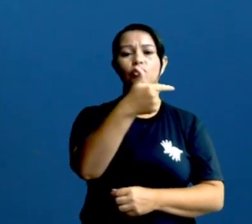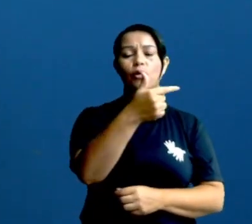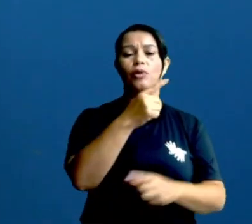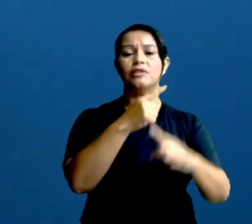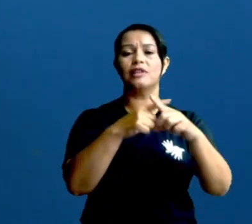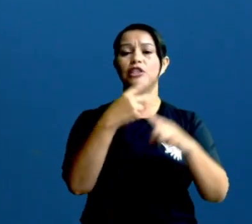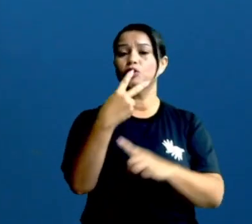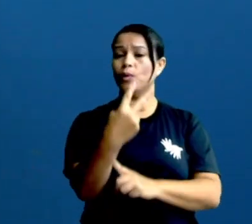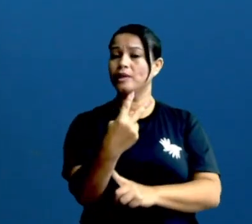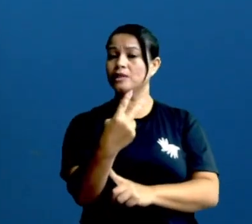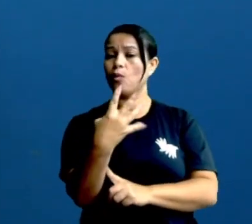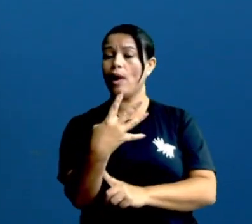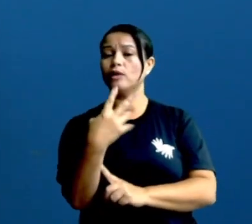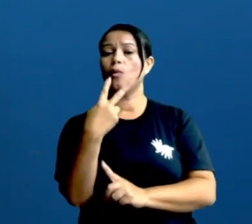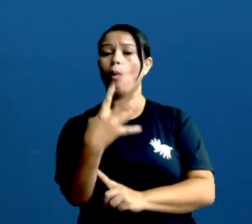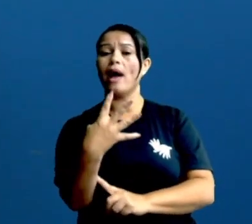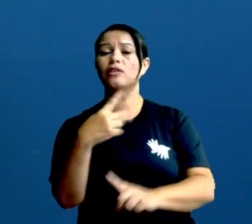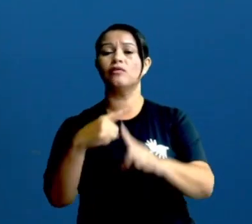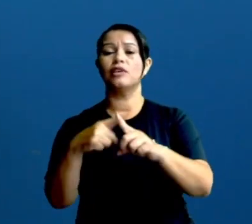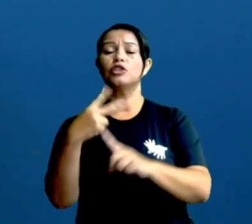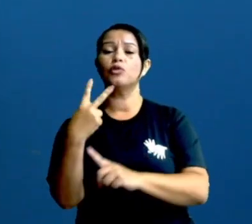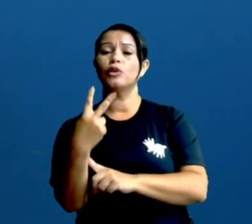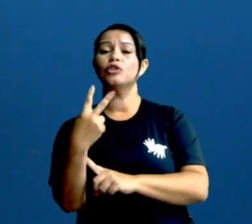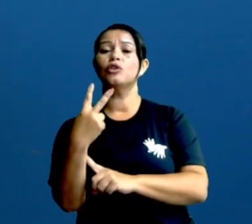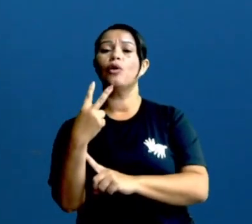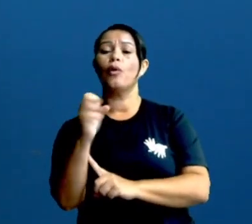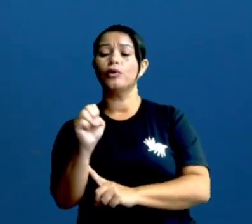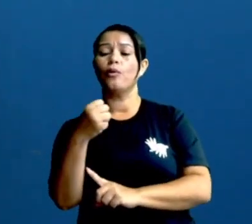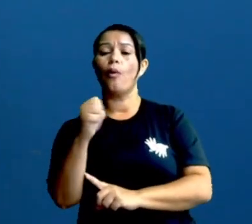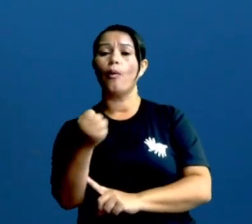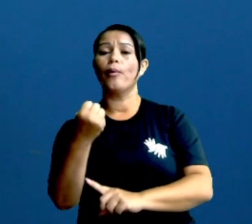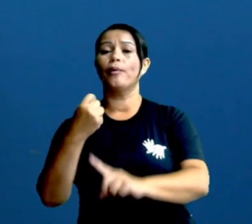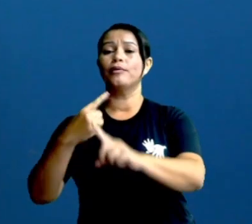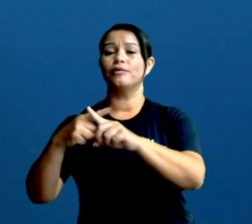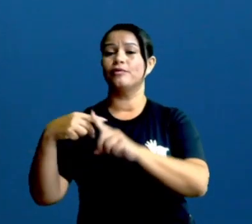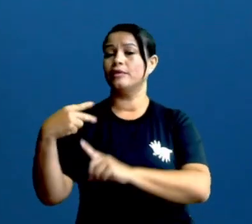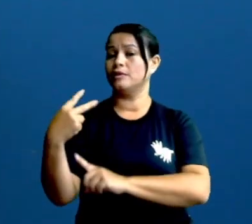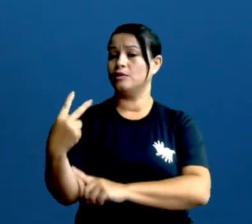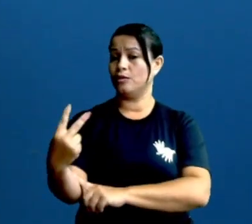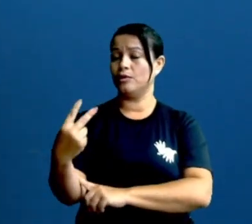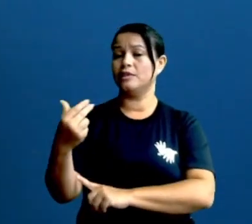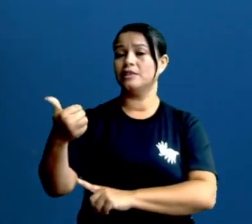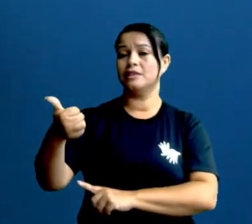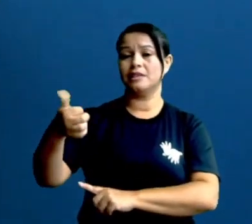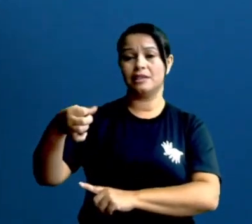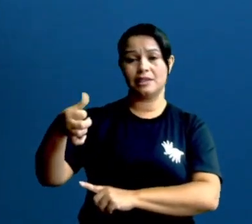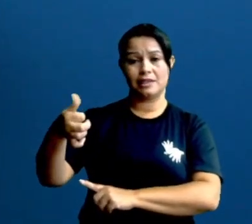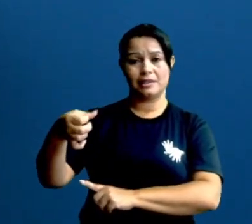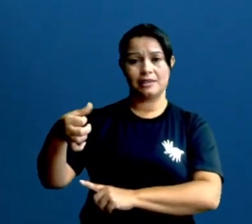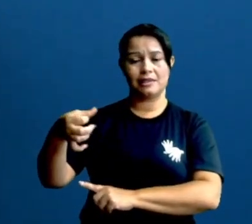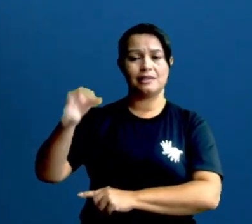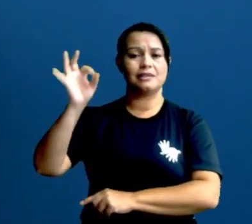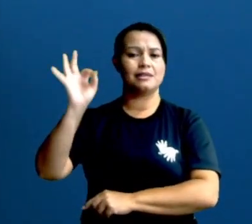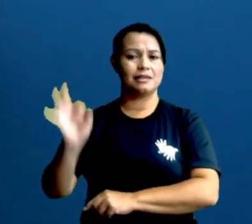2 vezes 2, 4. 4 vezes 2, 8. 8 vezes 2,